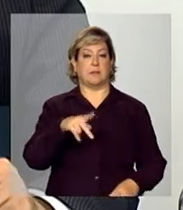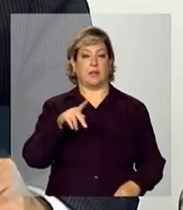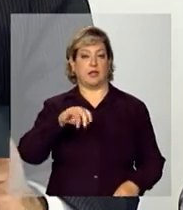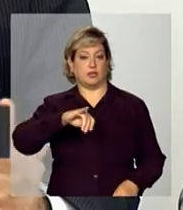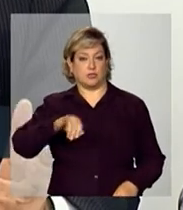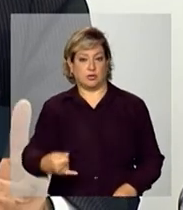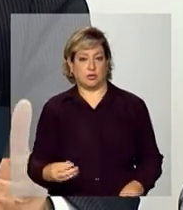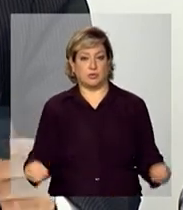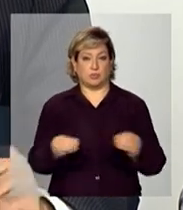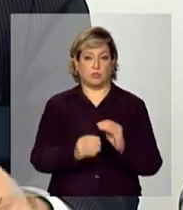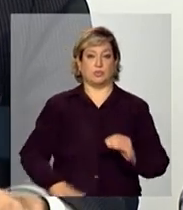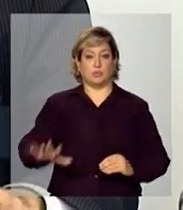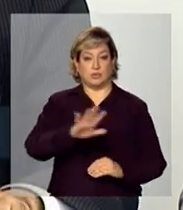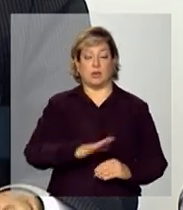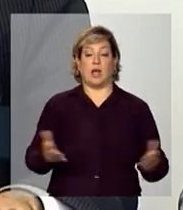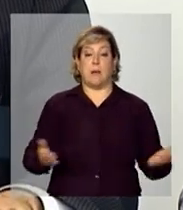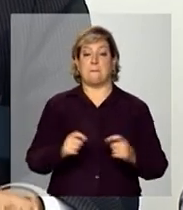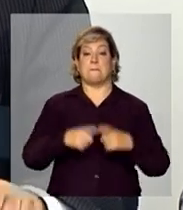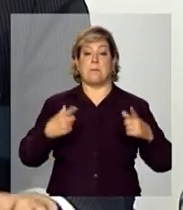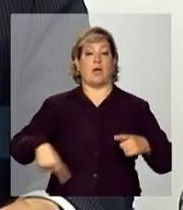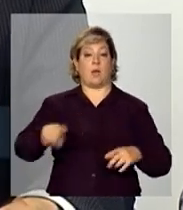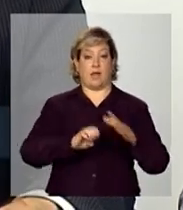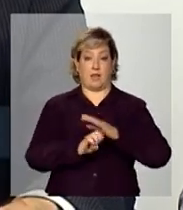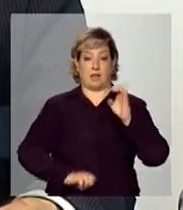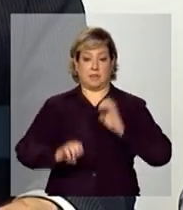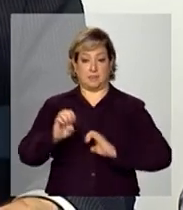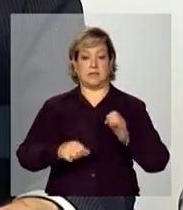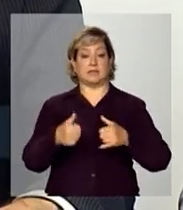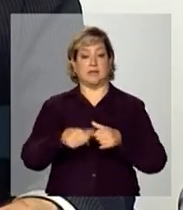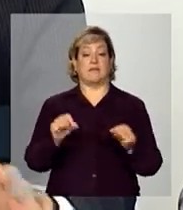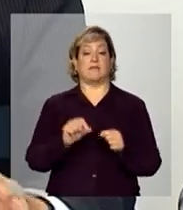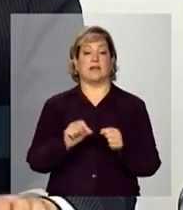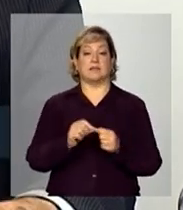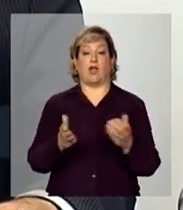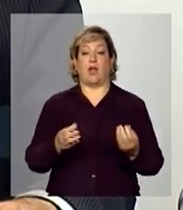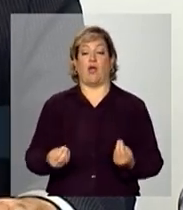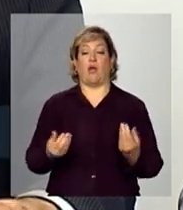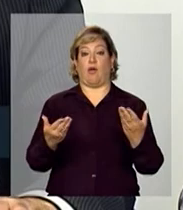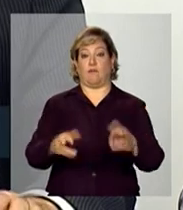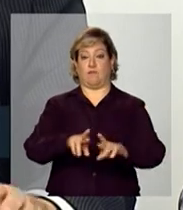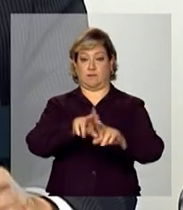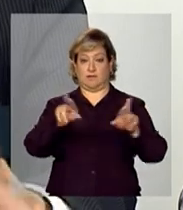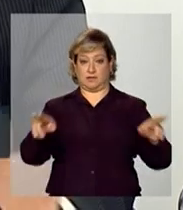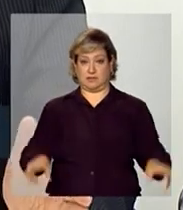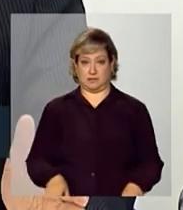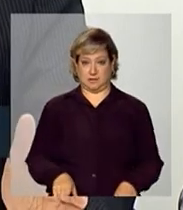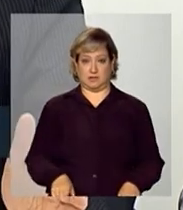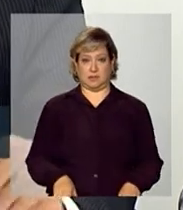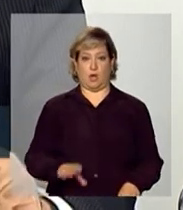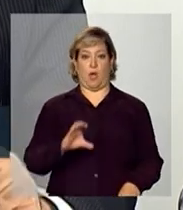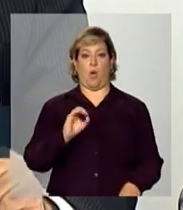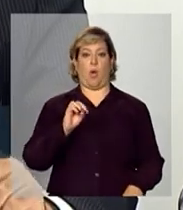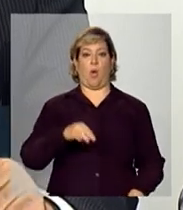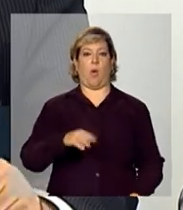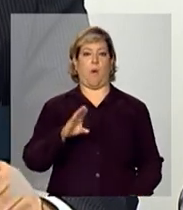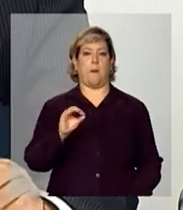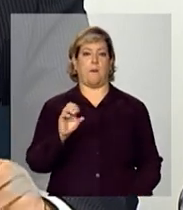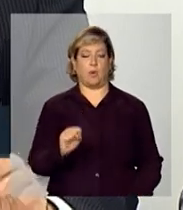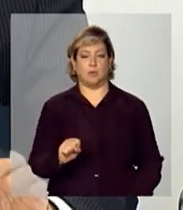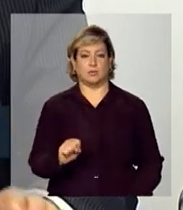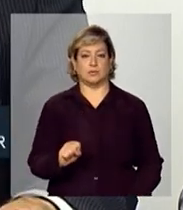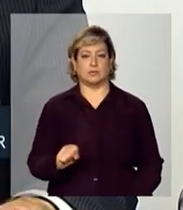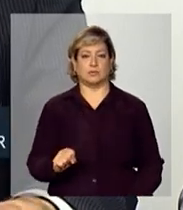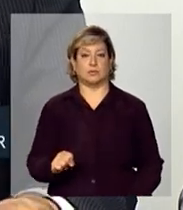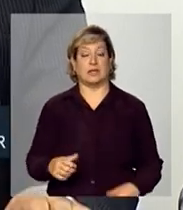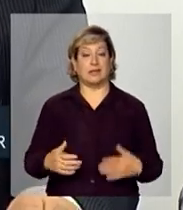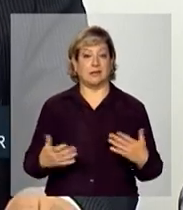e a maioria das empresas hoje estão fazendo ofertas convergentes os tais combos então nós somos